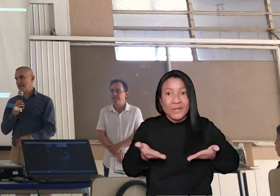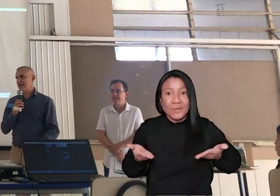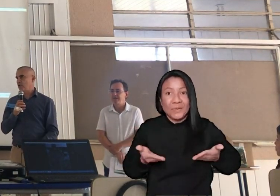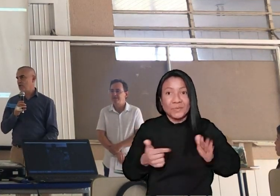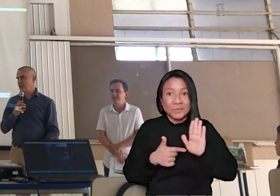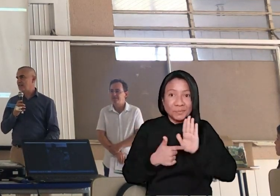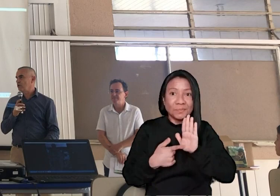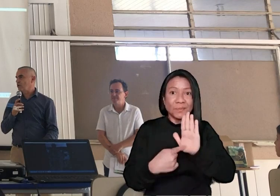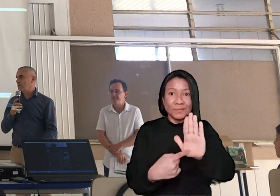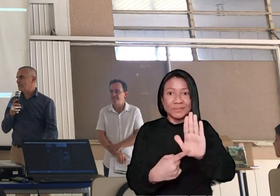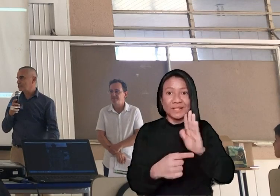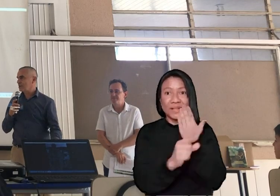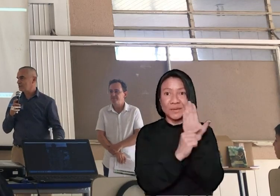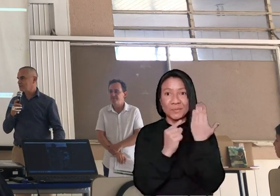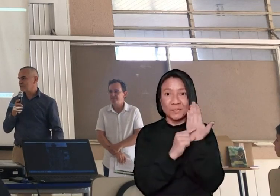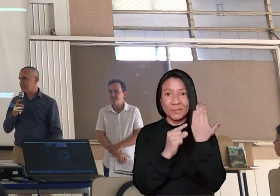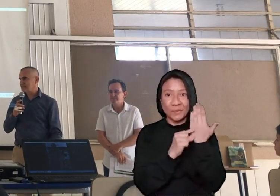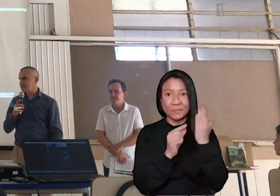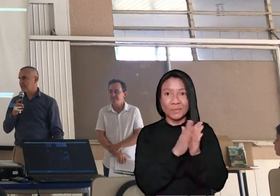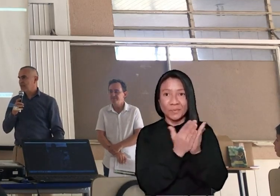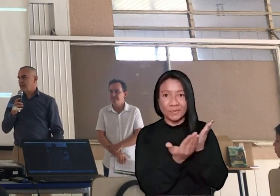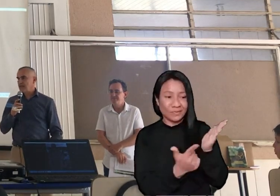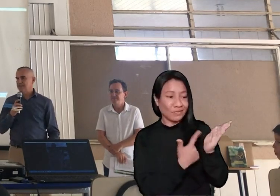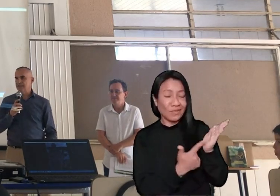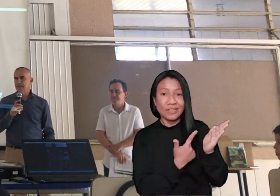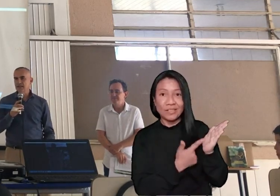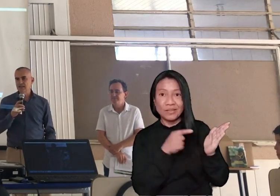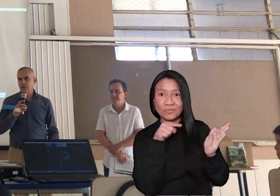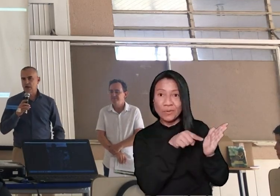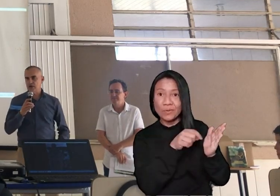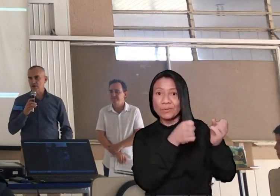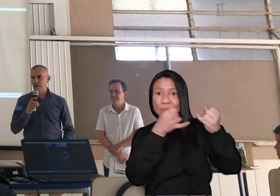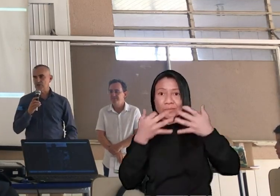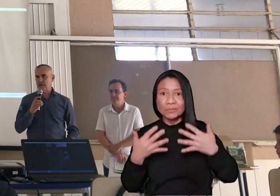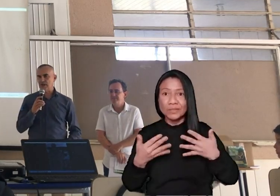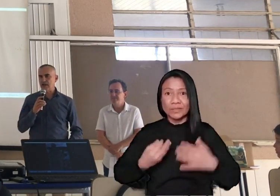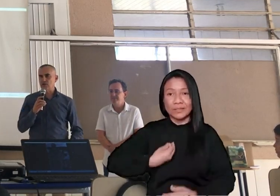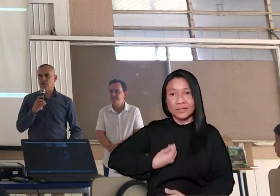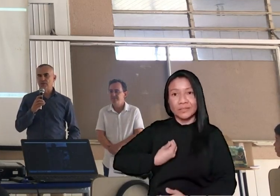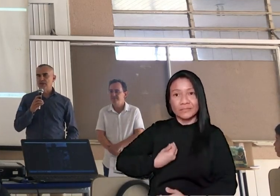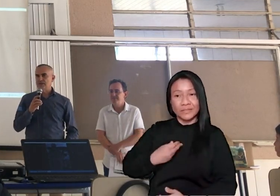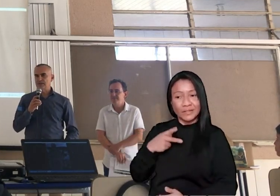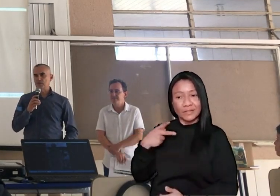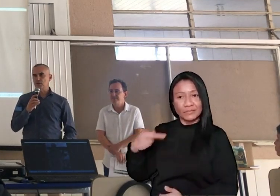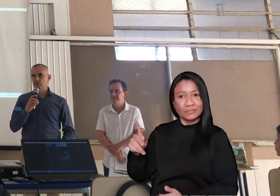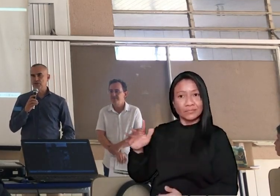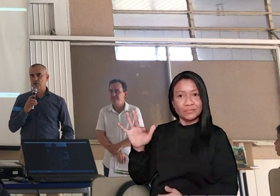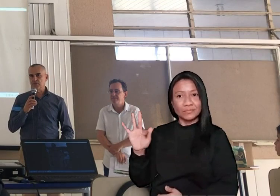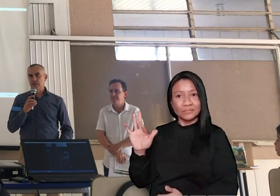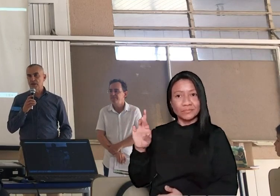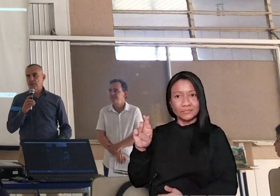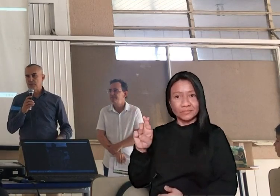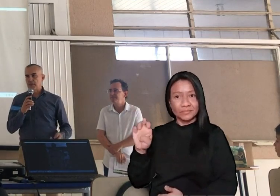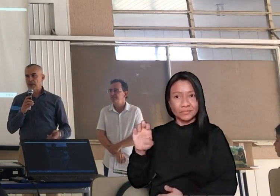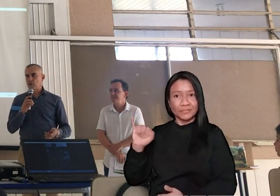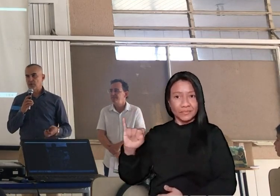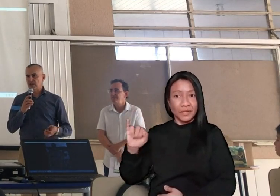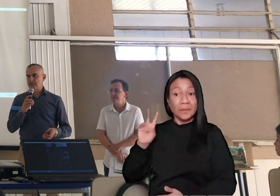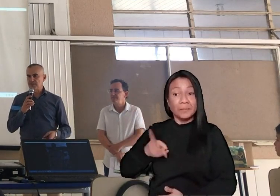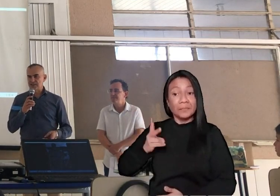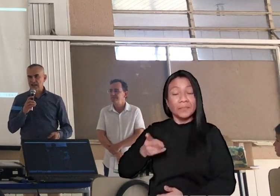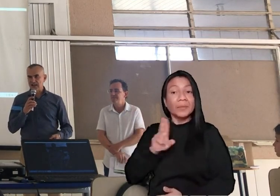Deodato, que é aprofundar o nome da escola de vocês. Esse trabalho é um trabalho desenvolvido